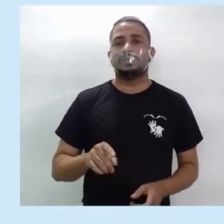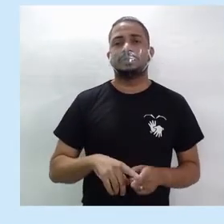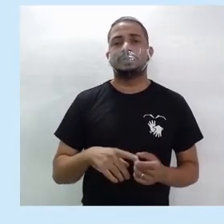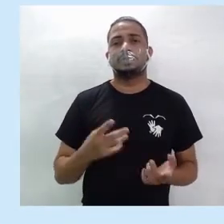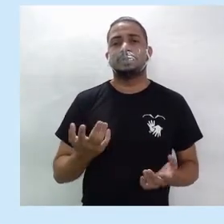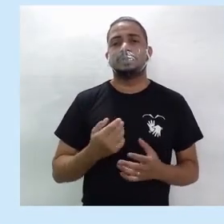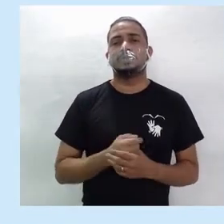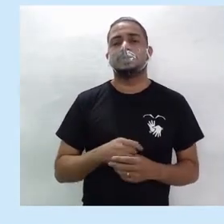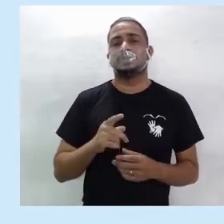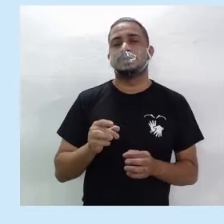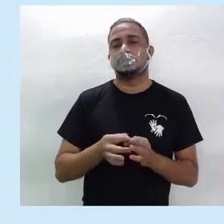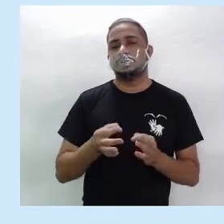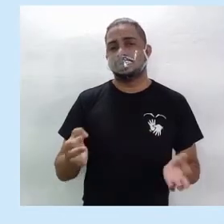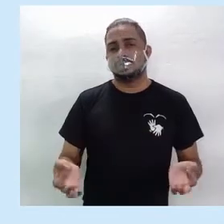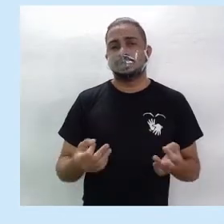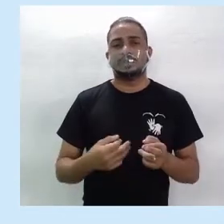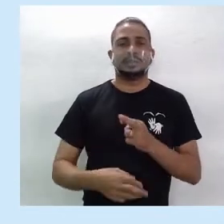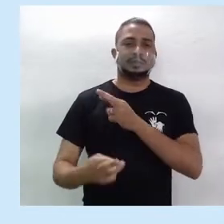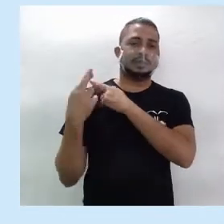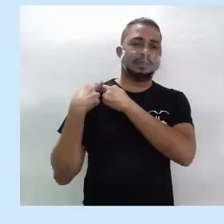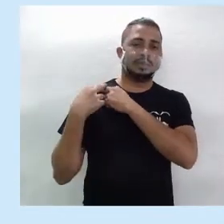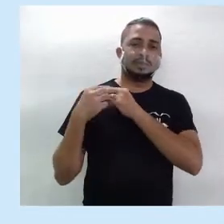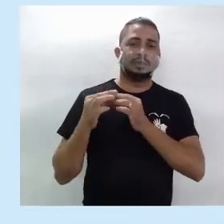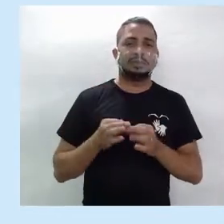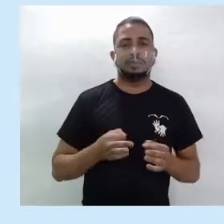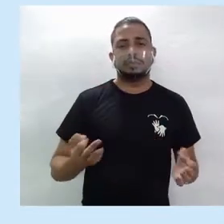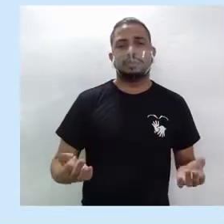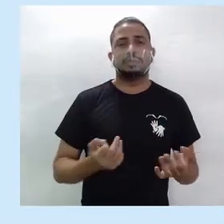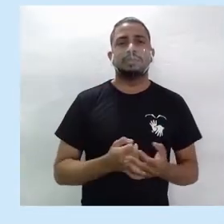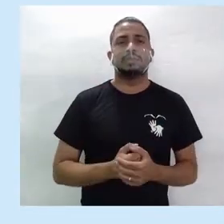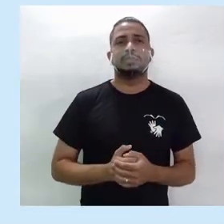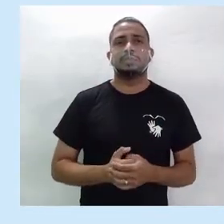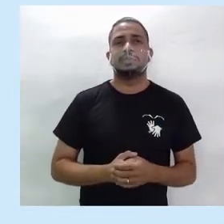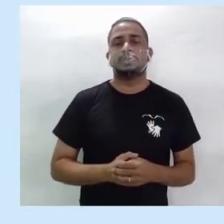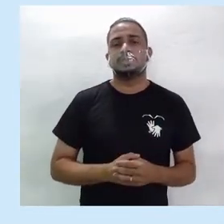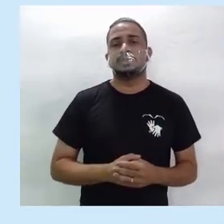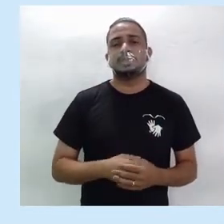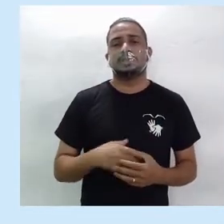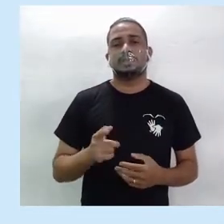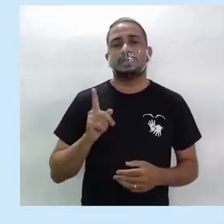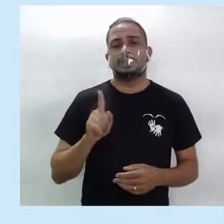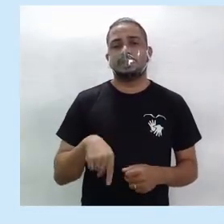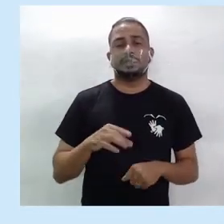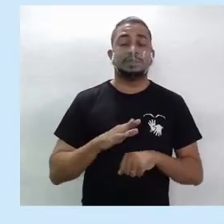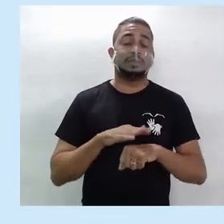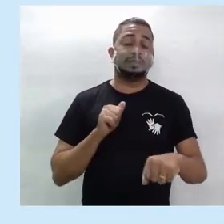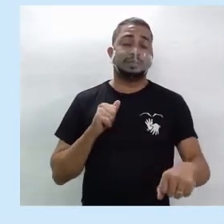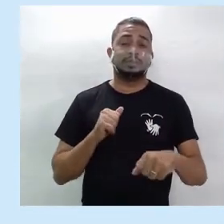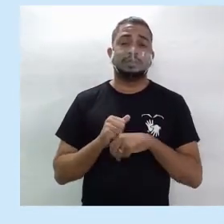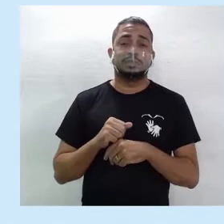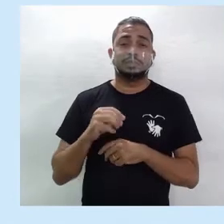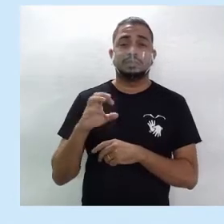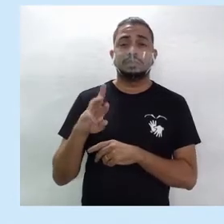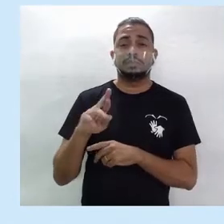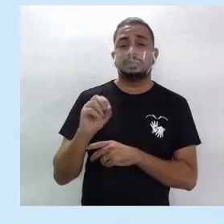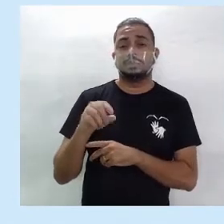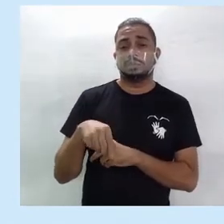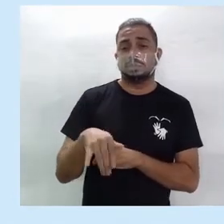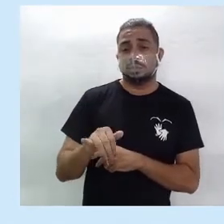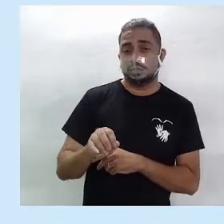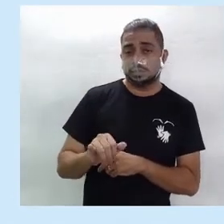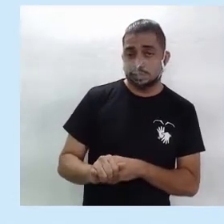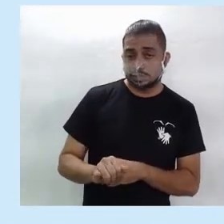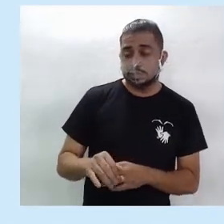coisa simples, tá? Uma representação simples. Essa representação simples, ela é chamada de croquis, tá?